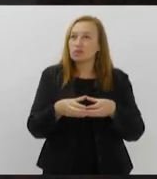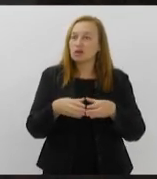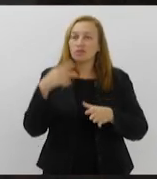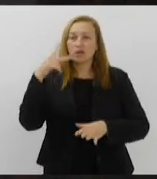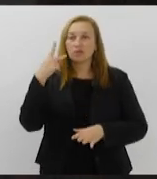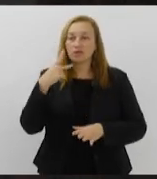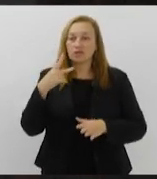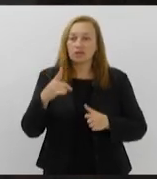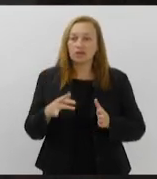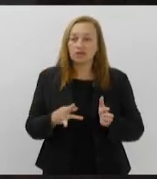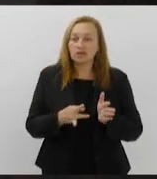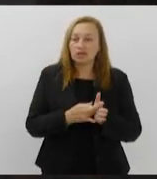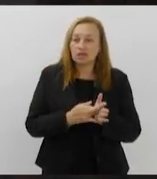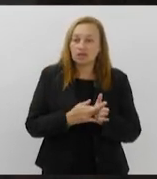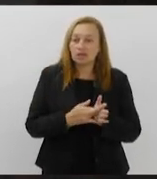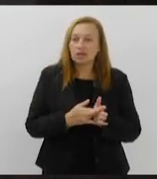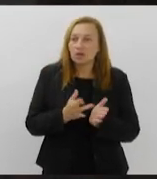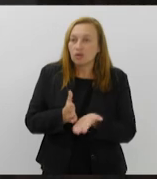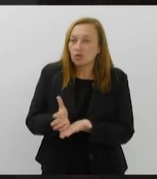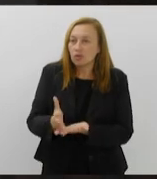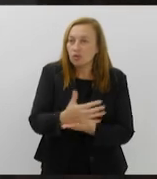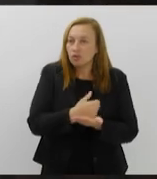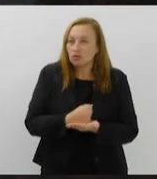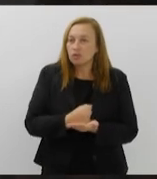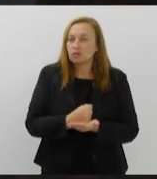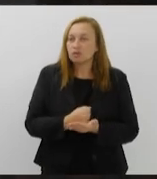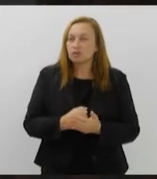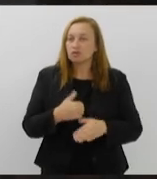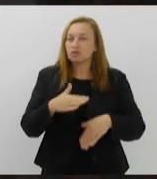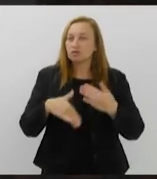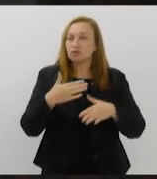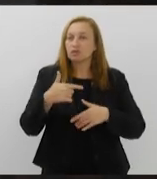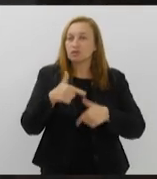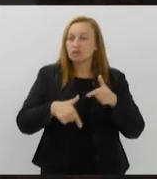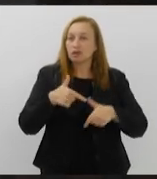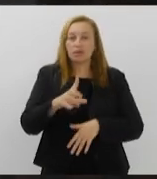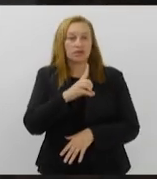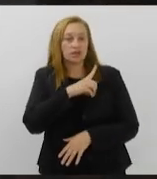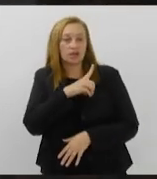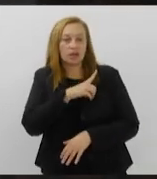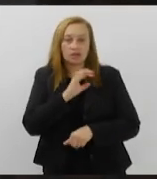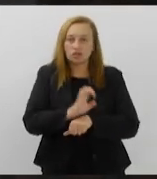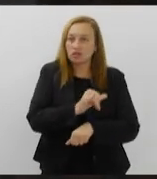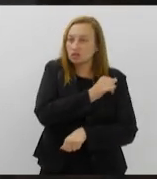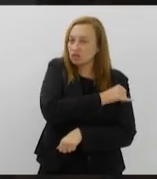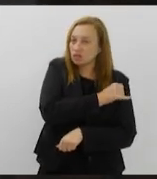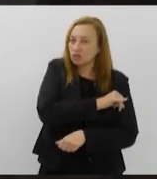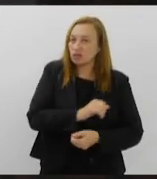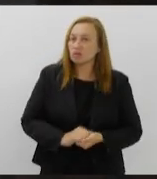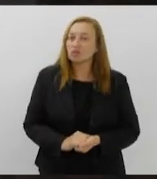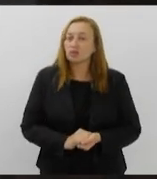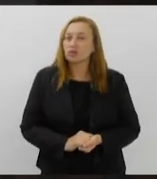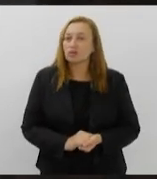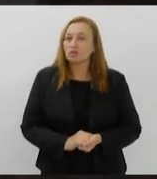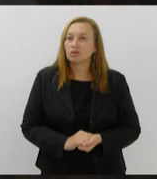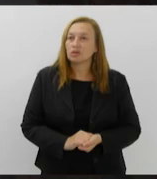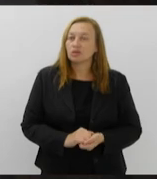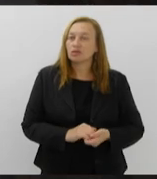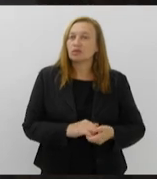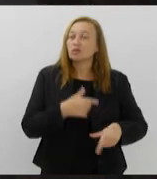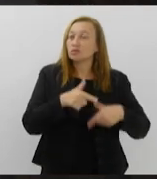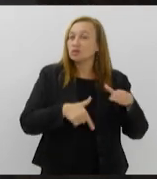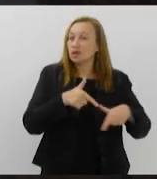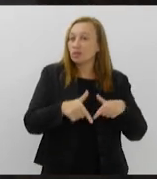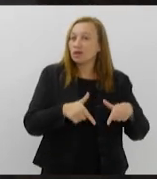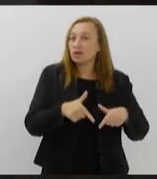Inquérito destinada a apurar o desempenho dos serviços delegados no Estado do Rio de Janeiro, bem como a atuação das